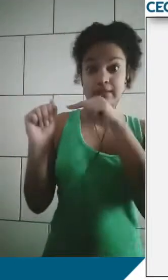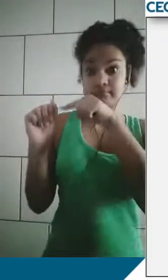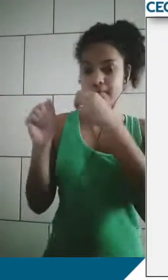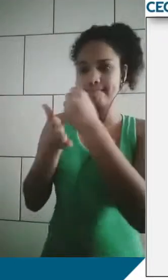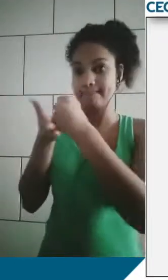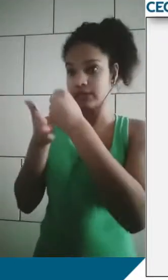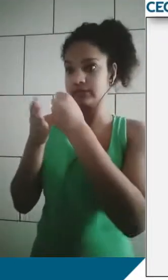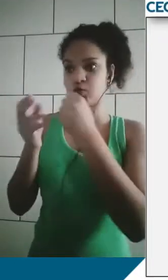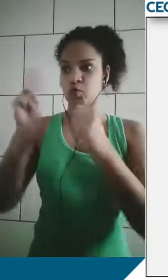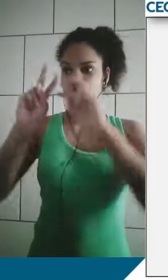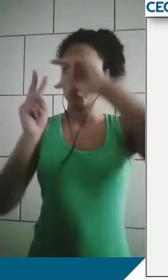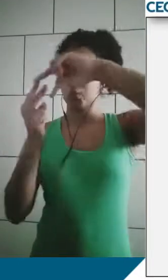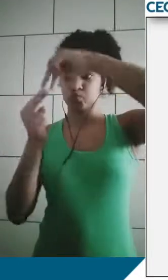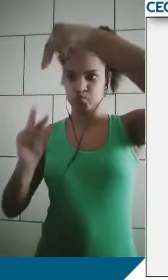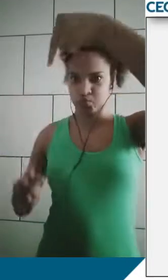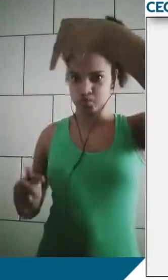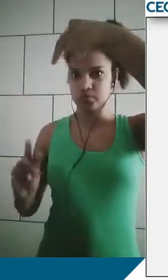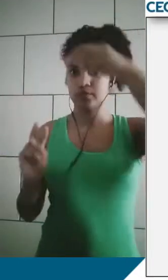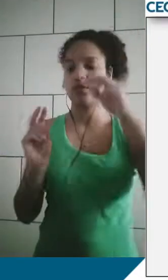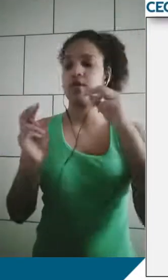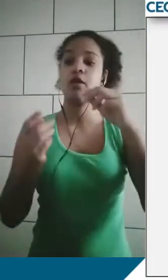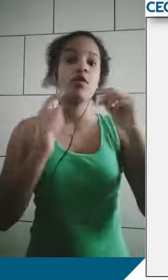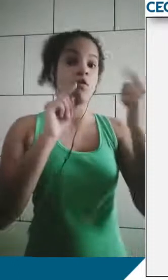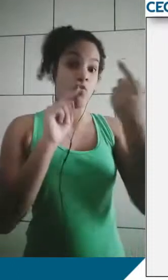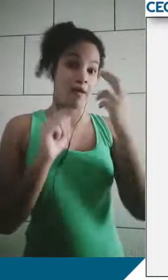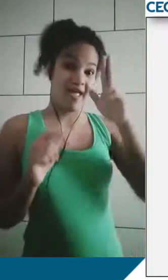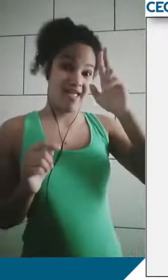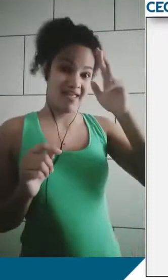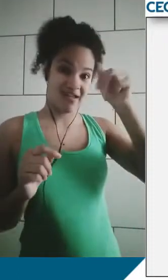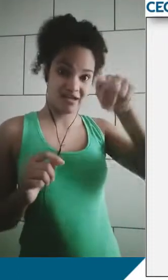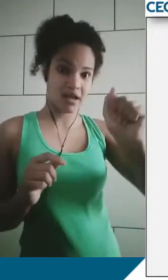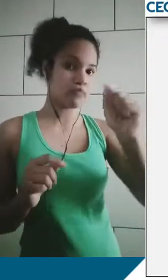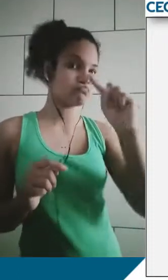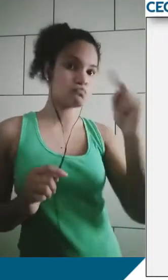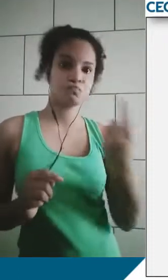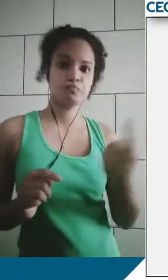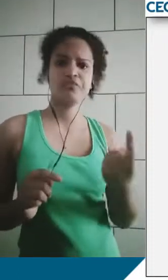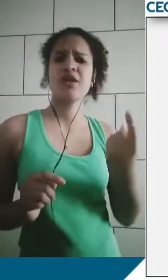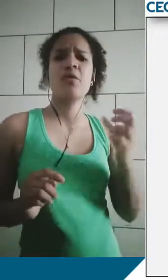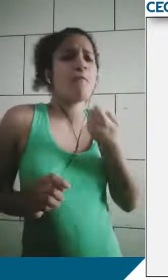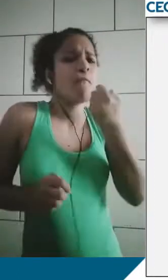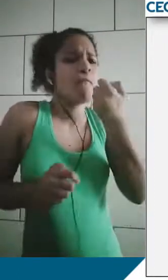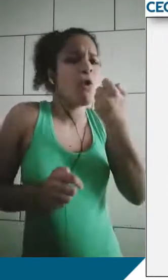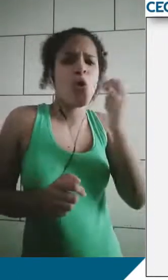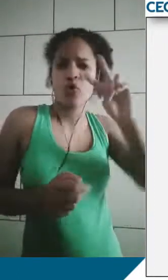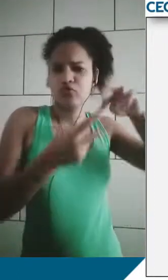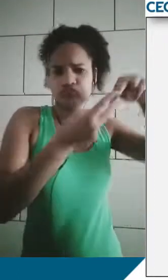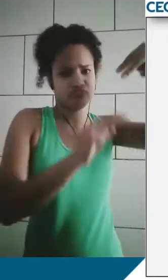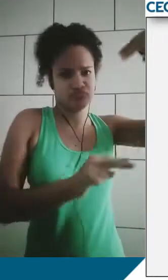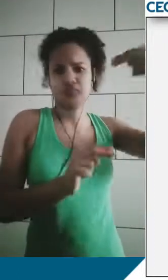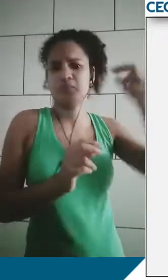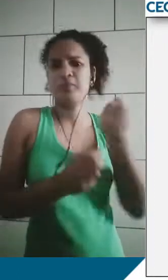duas fitas de nucleotídeos, o RNA por uma única fita, raramente por duas em alguns vírus. A